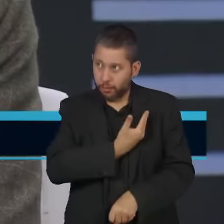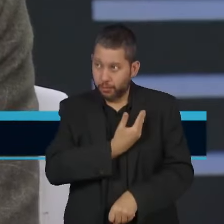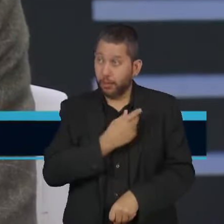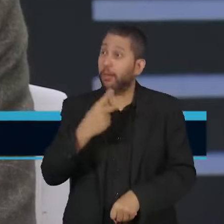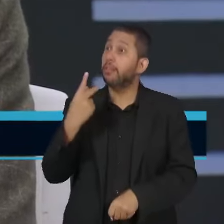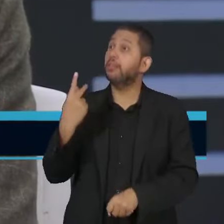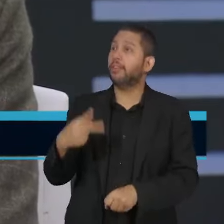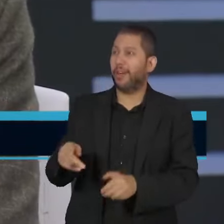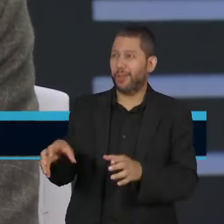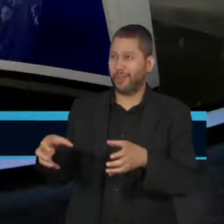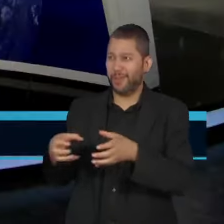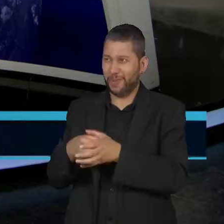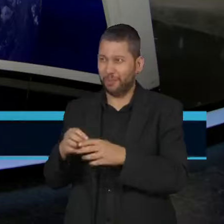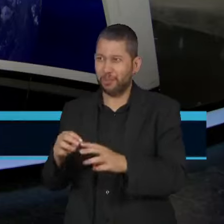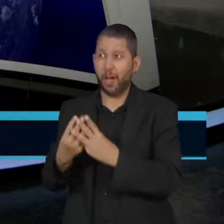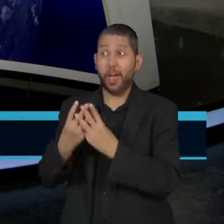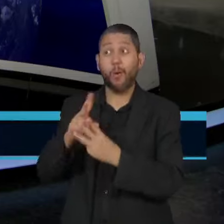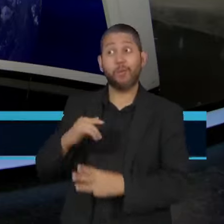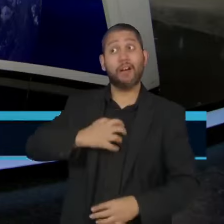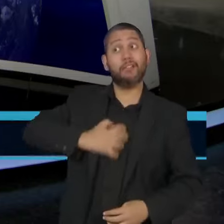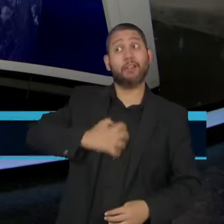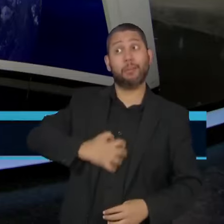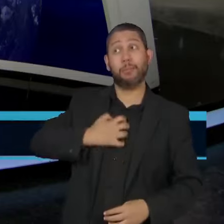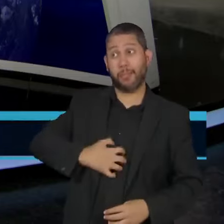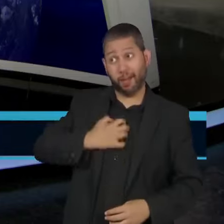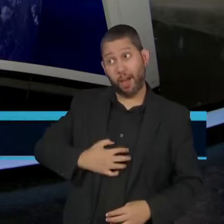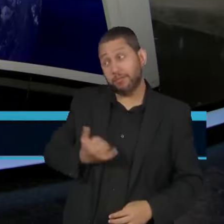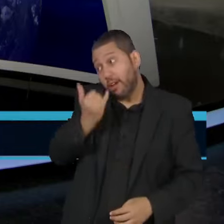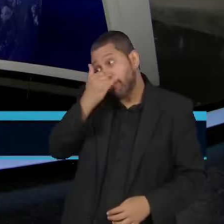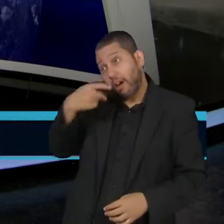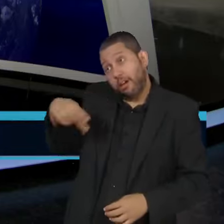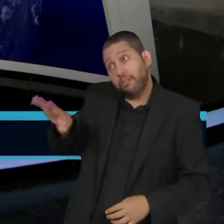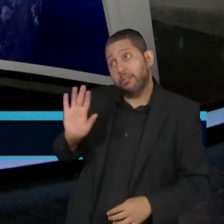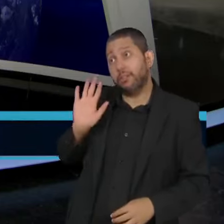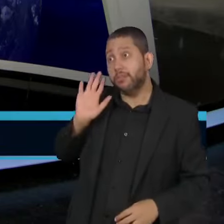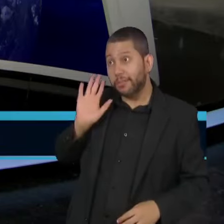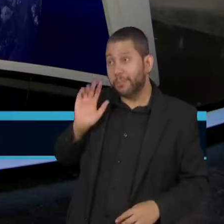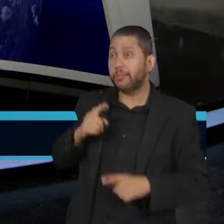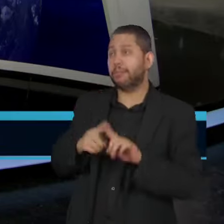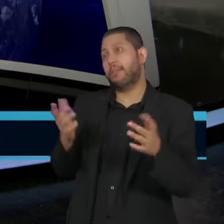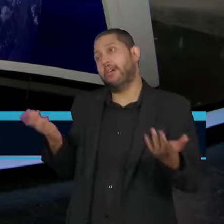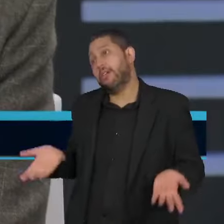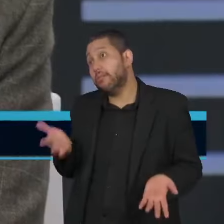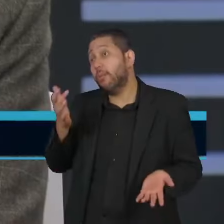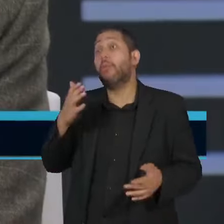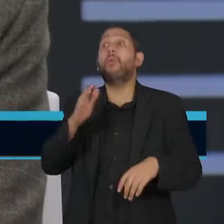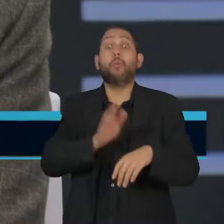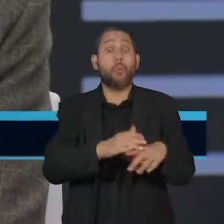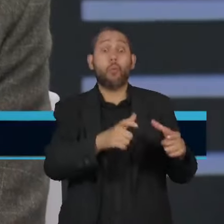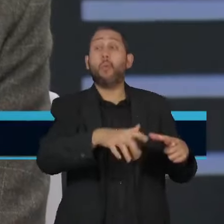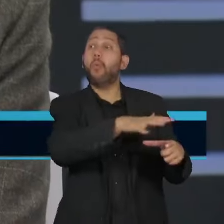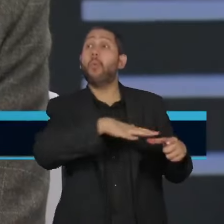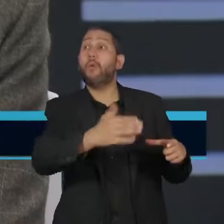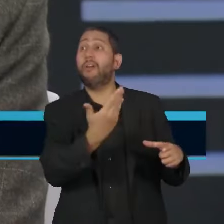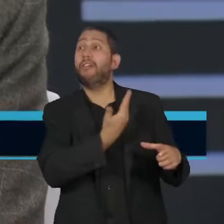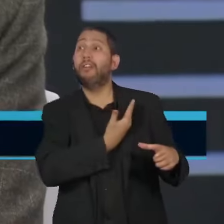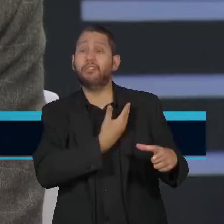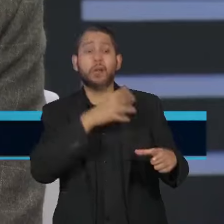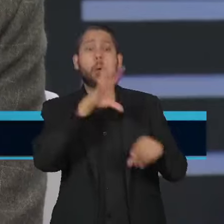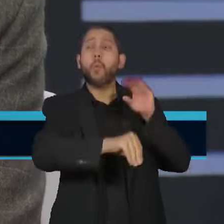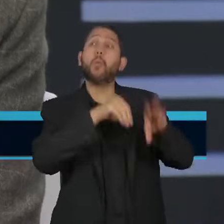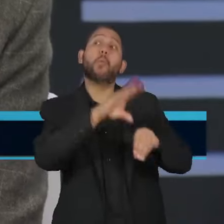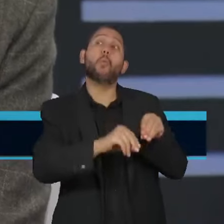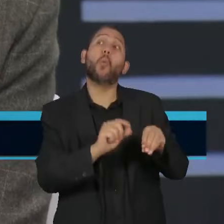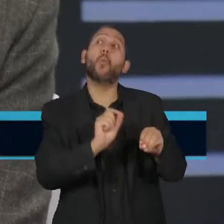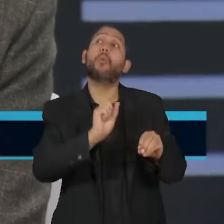gabinete israelense vão ficar meio irritados com isso, azar deles. Mas, enfim, ninguém sabe o que fazer com aquele negócio. Isso eu gostaria de